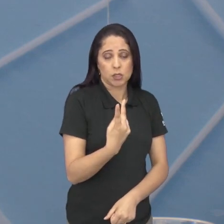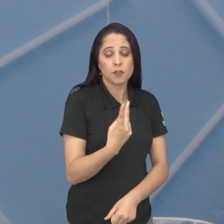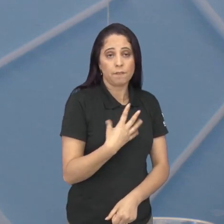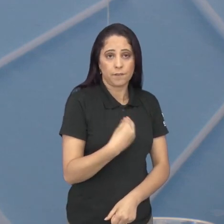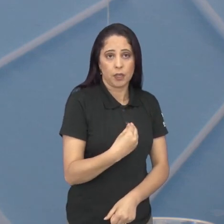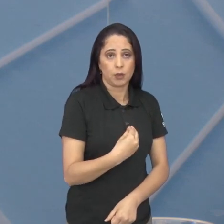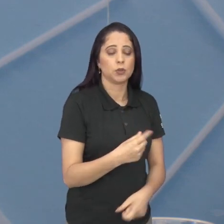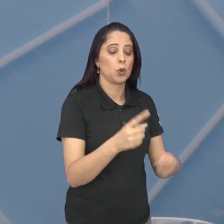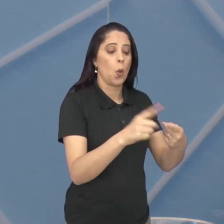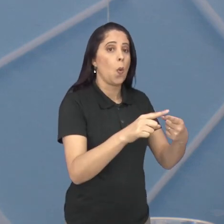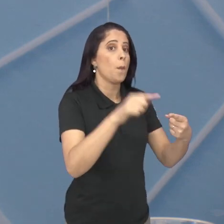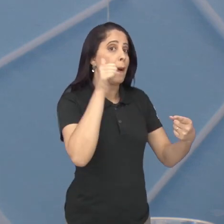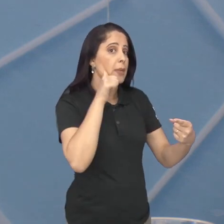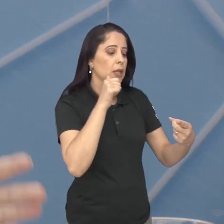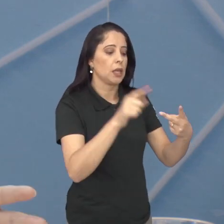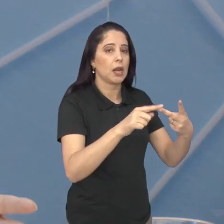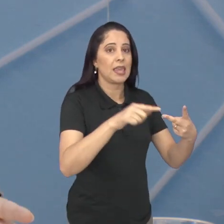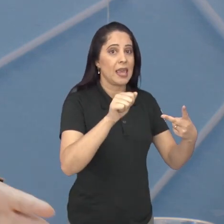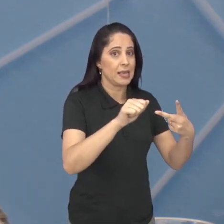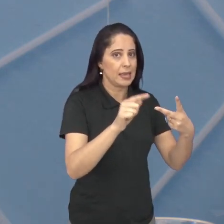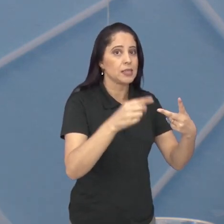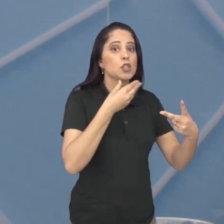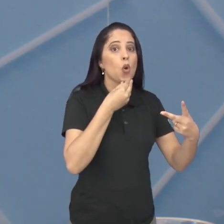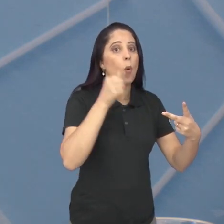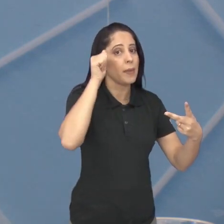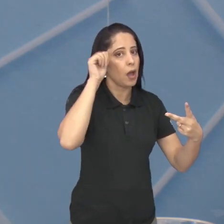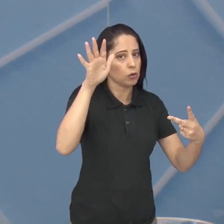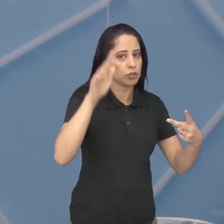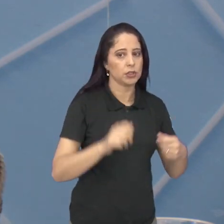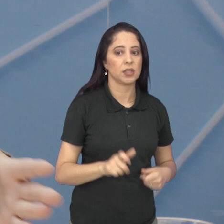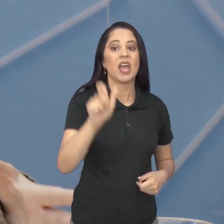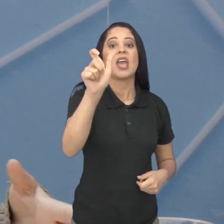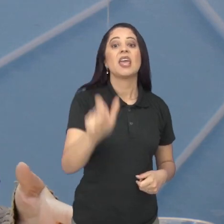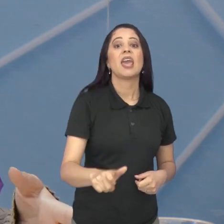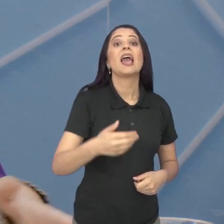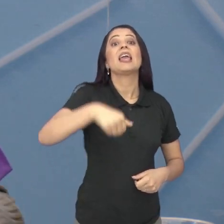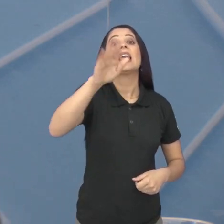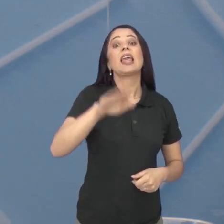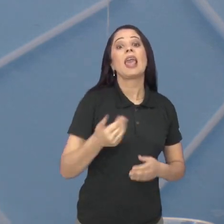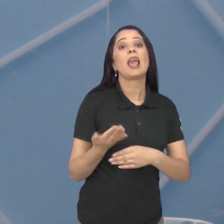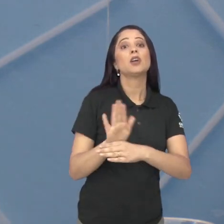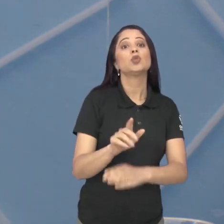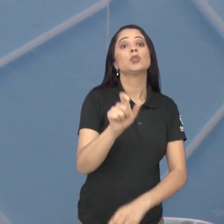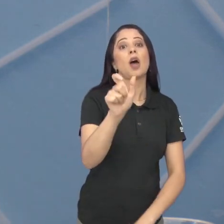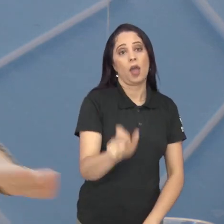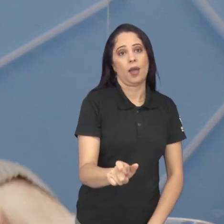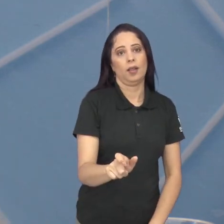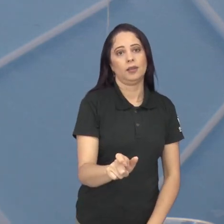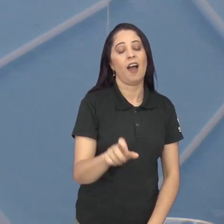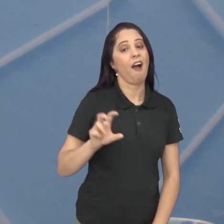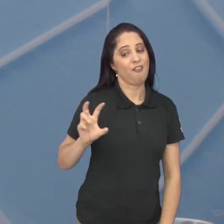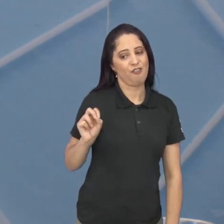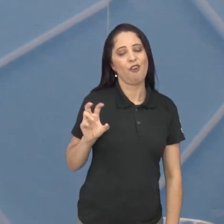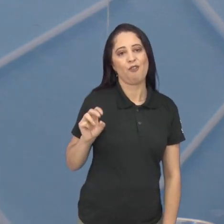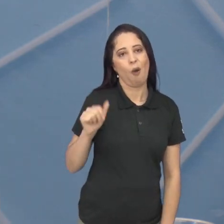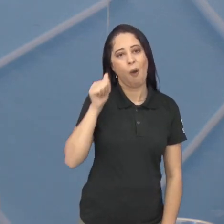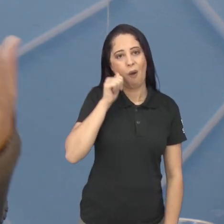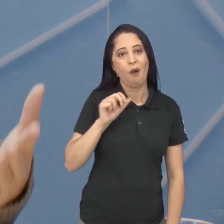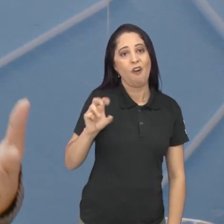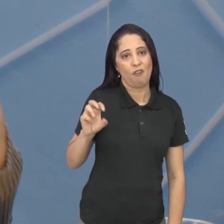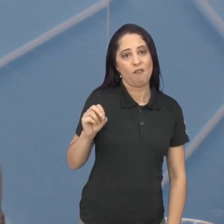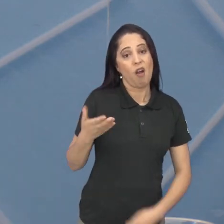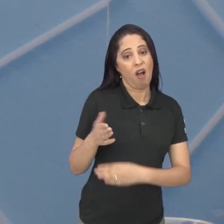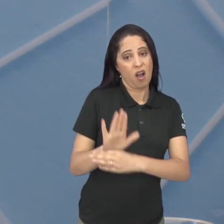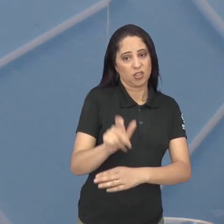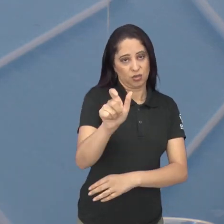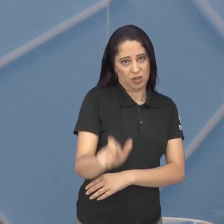e ela, assim, se desdobra em 10 mil, além de trabalhar, e ela tem o apoio de quem? De outra mãe, a mãe dela, né? Então,